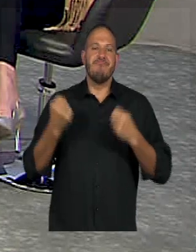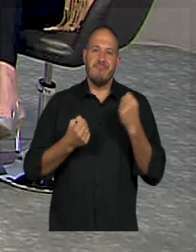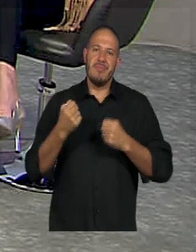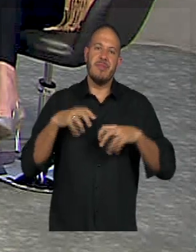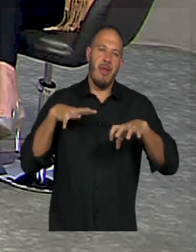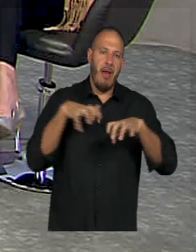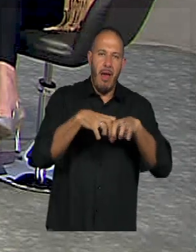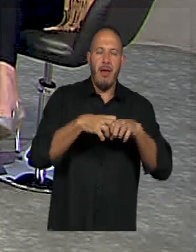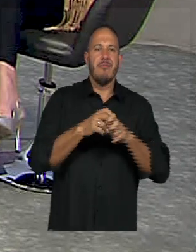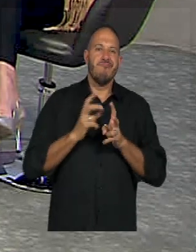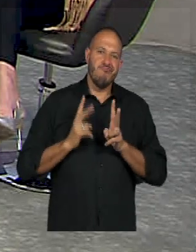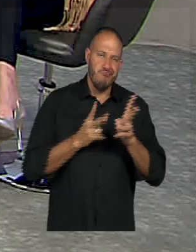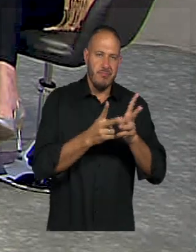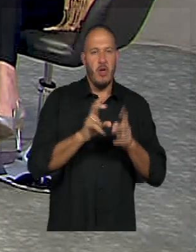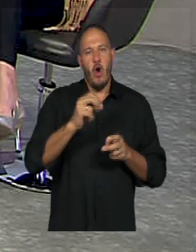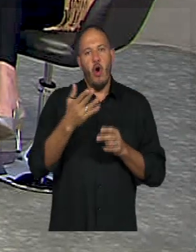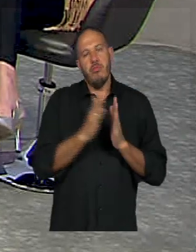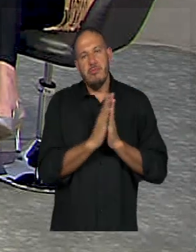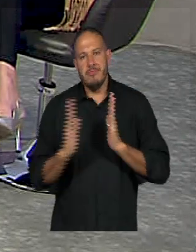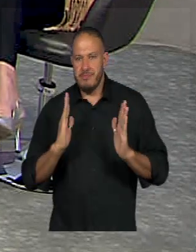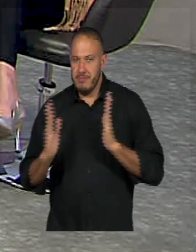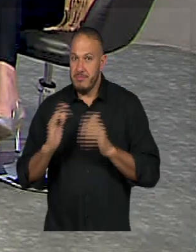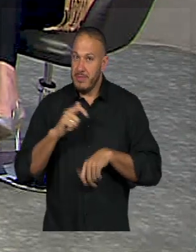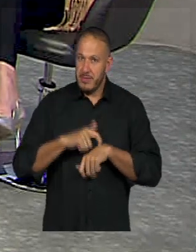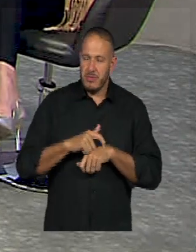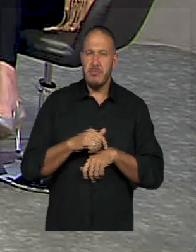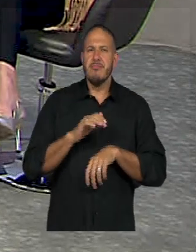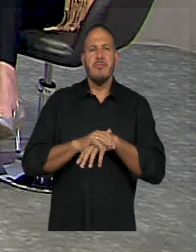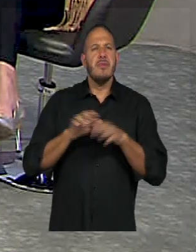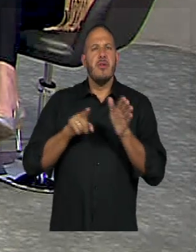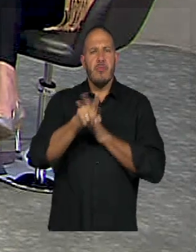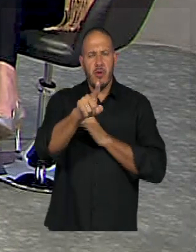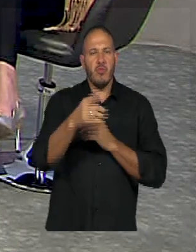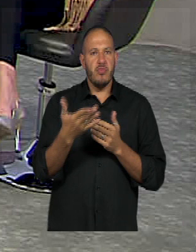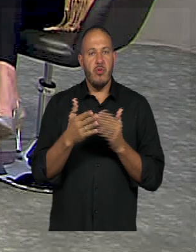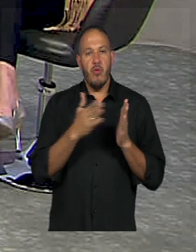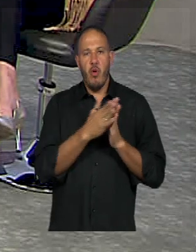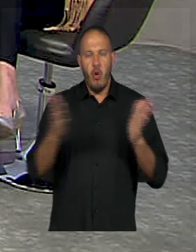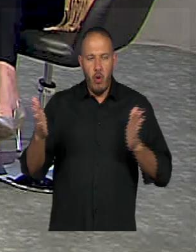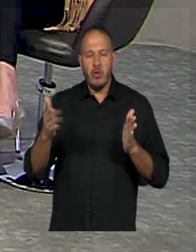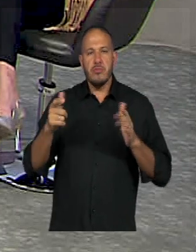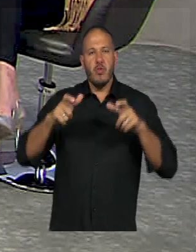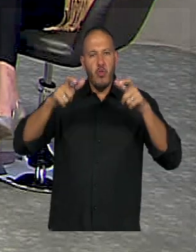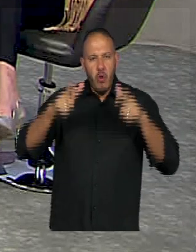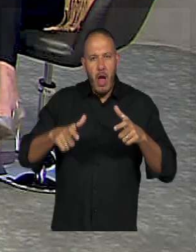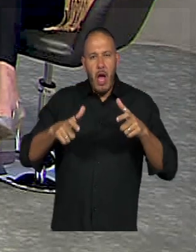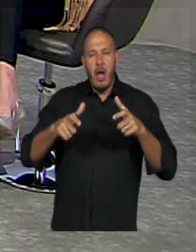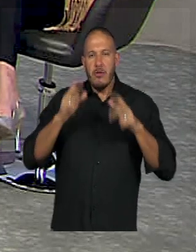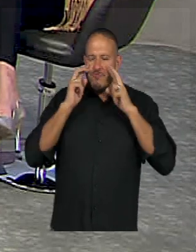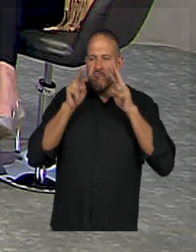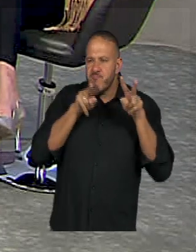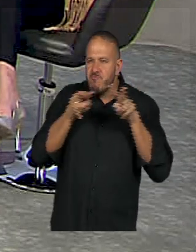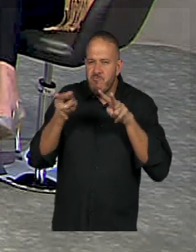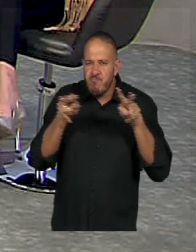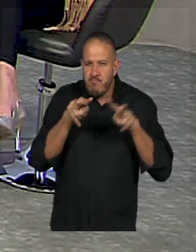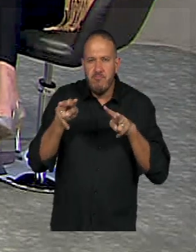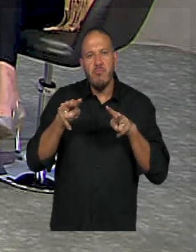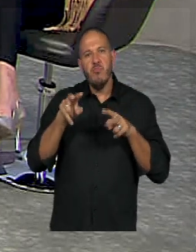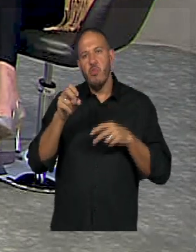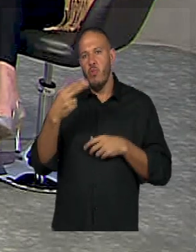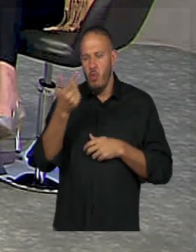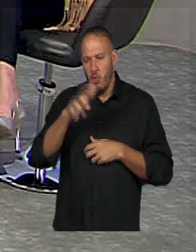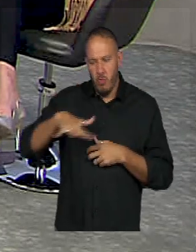seja permanente ou passageira, eu te pergunto, o observatório ou algum outro órgão da Prefeitura de São